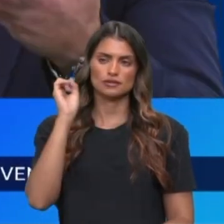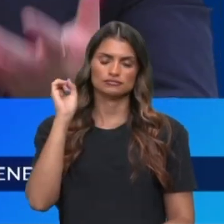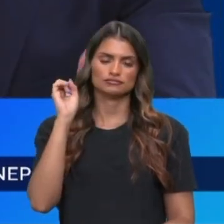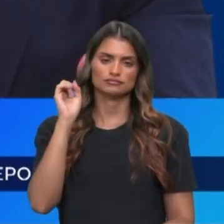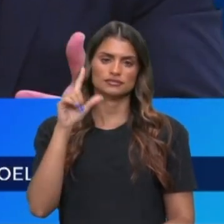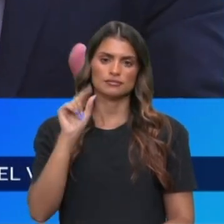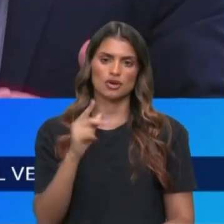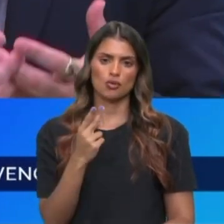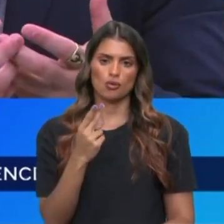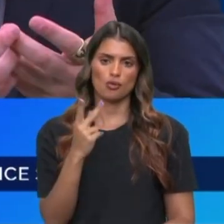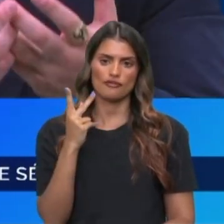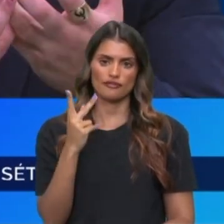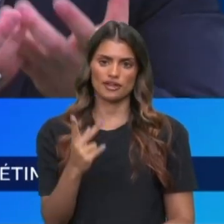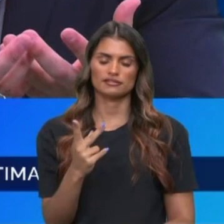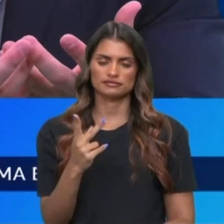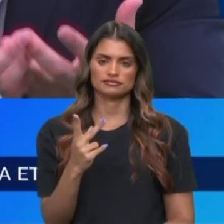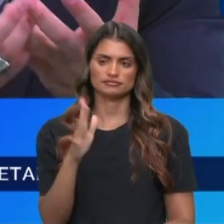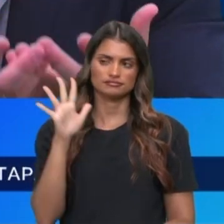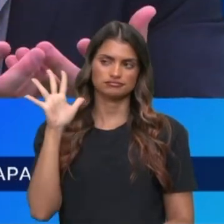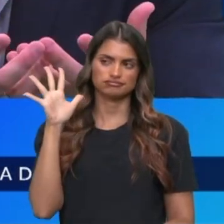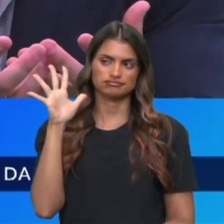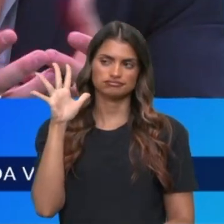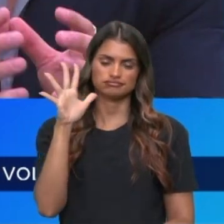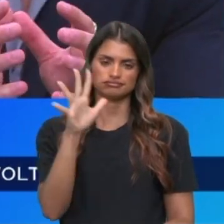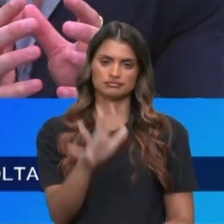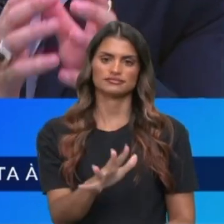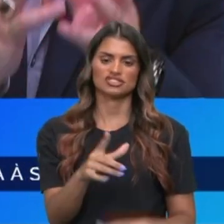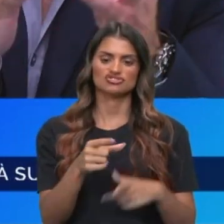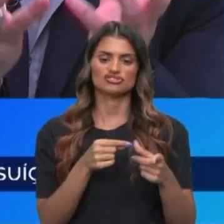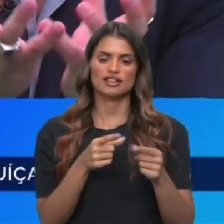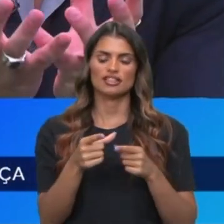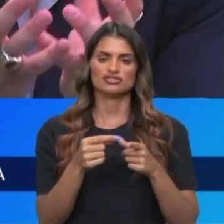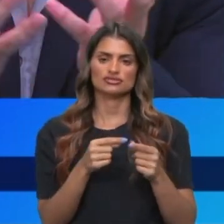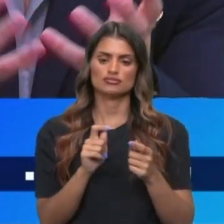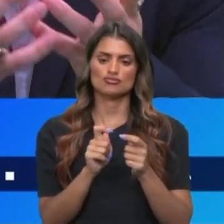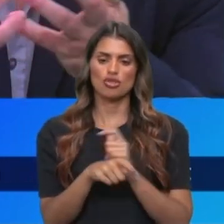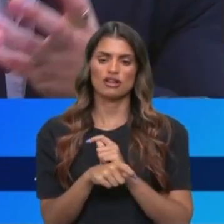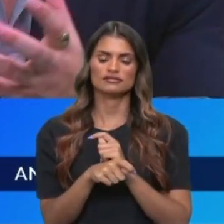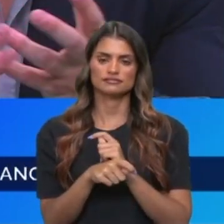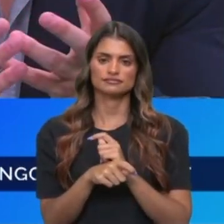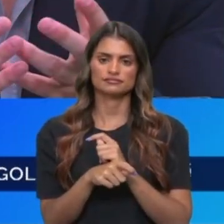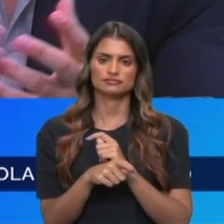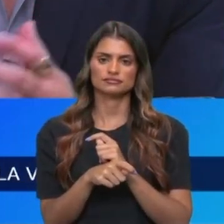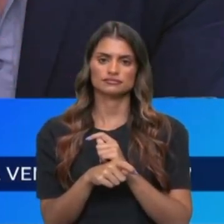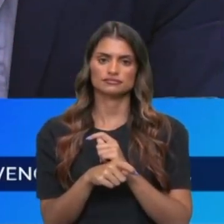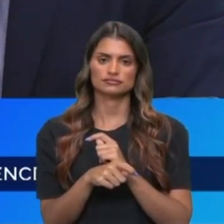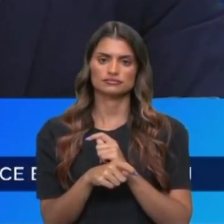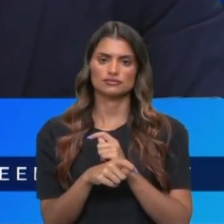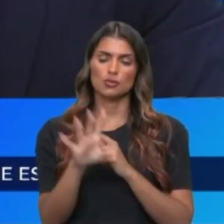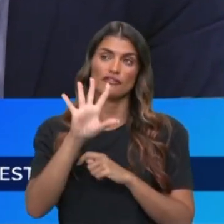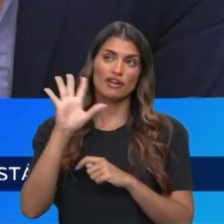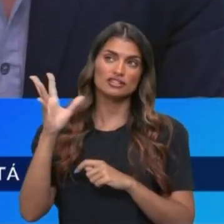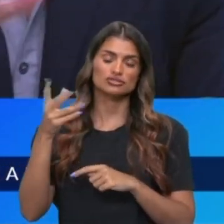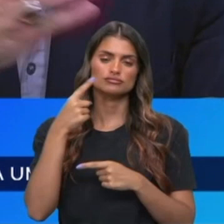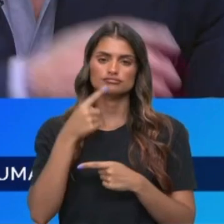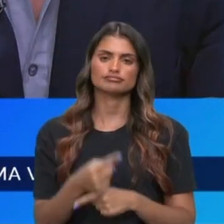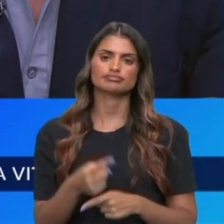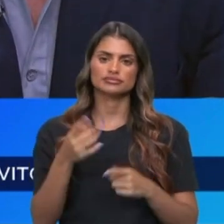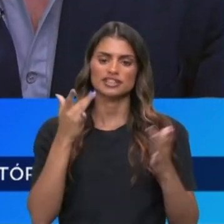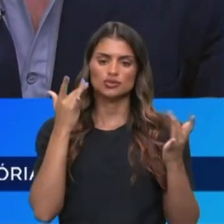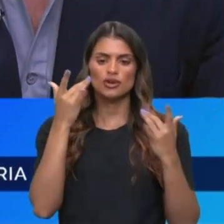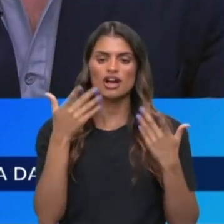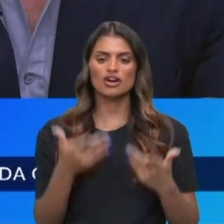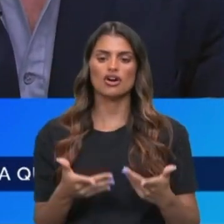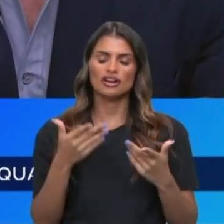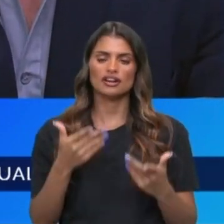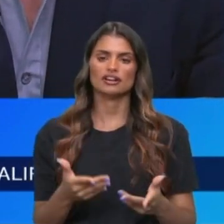ultravioleta poderosíssima, a sua luz das próprias estrelas, terá alterado o próprio ambiente do universo. Dizia a teoria. Agora, o que é